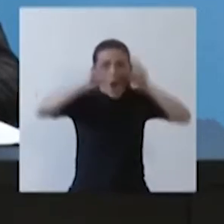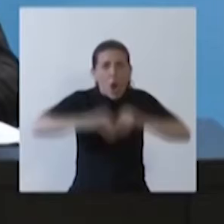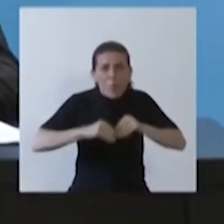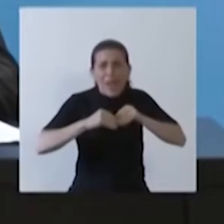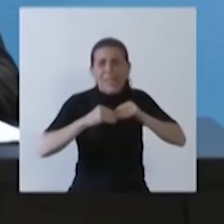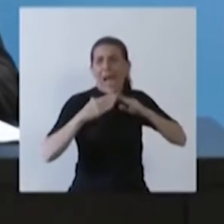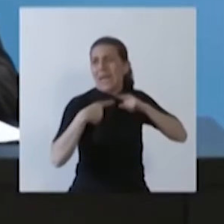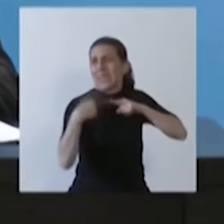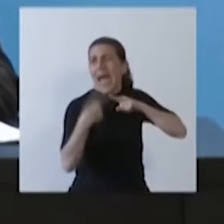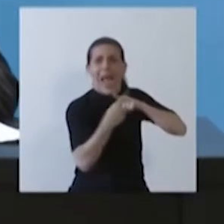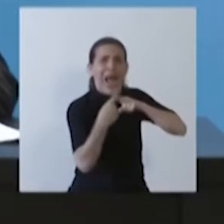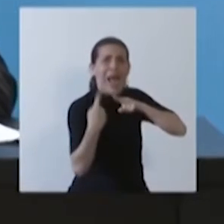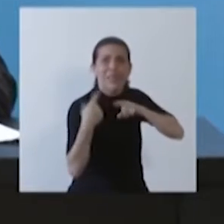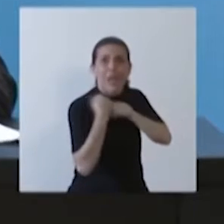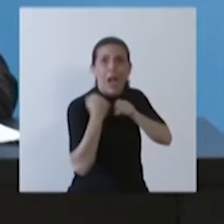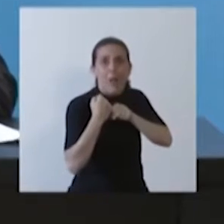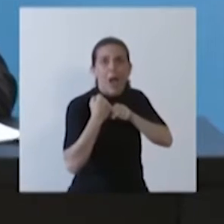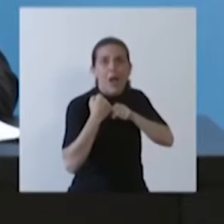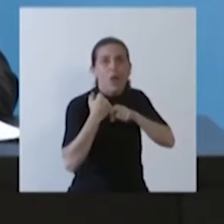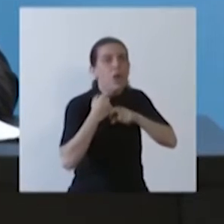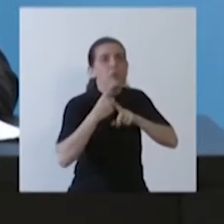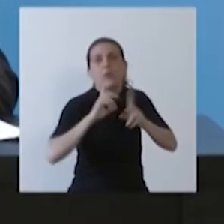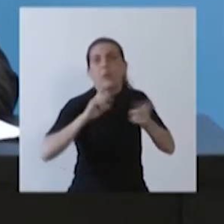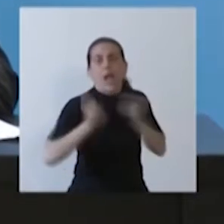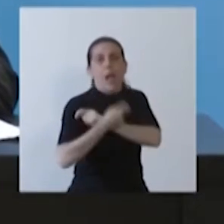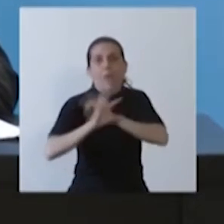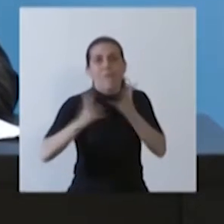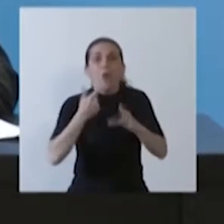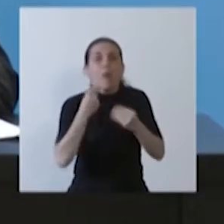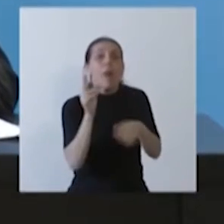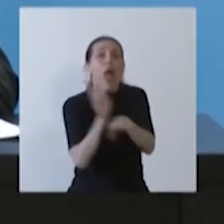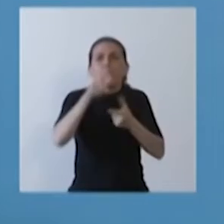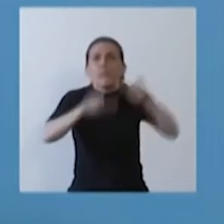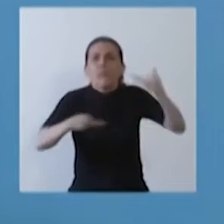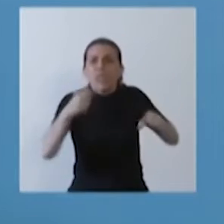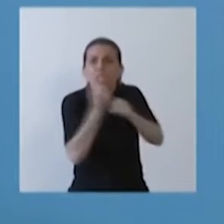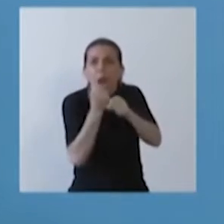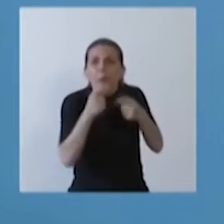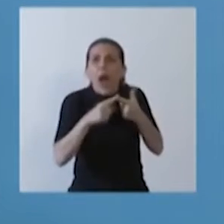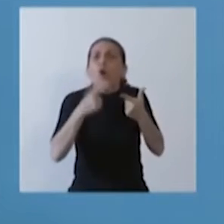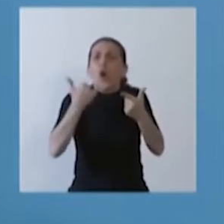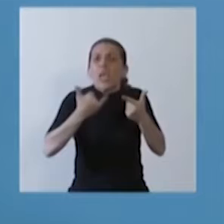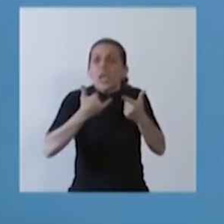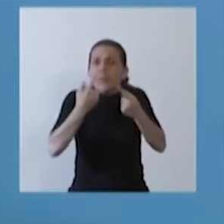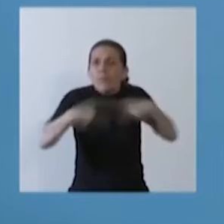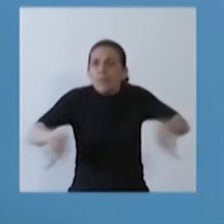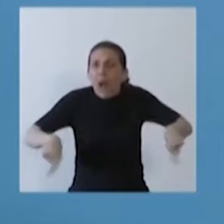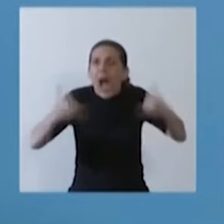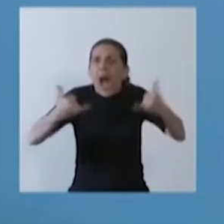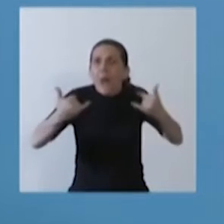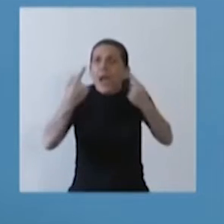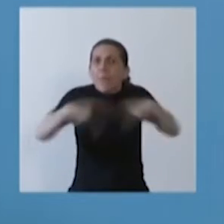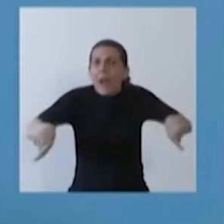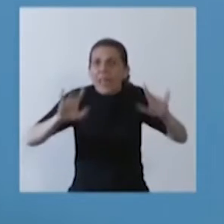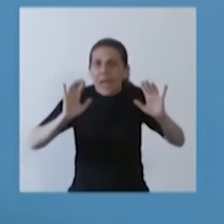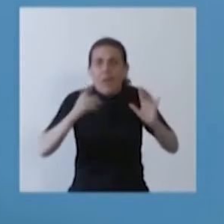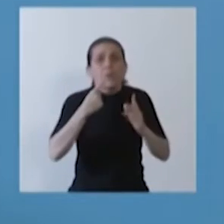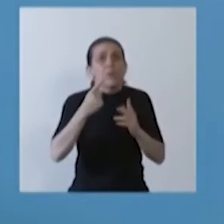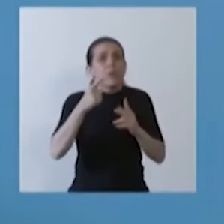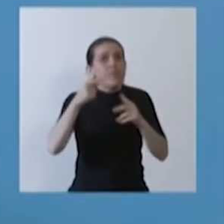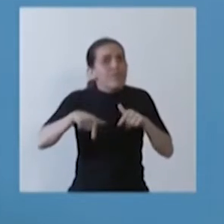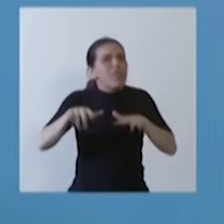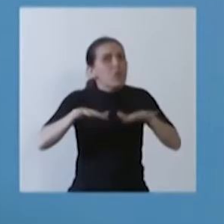de cerca de um milhão e meio de dólares em obras públicas habitação e turismo o país sul-americano